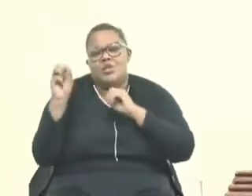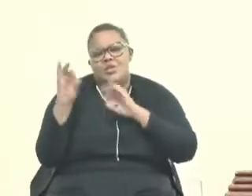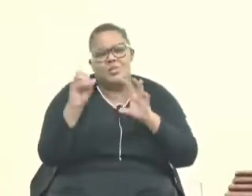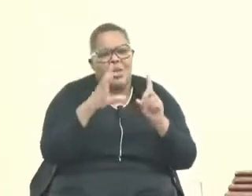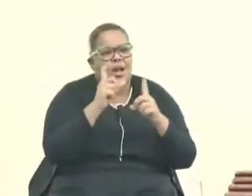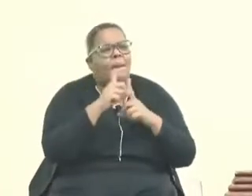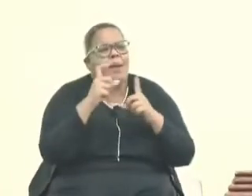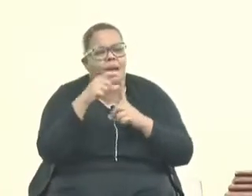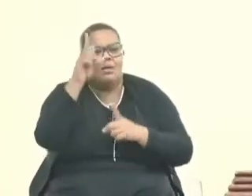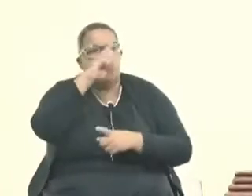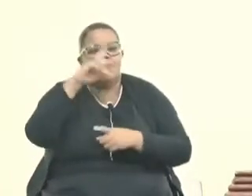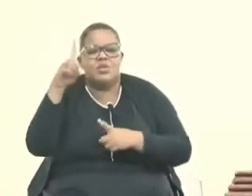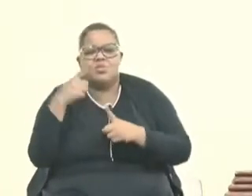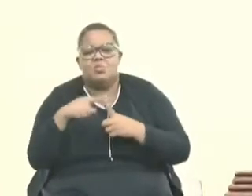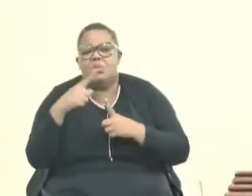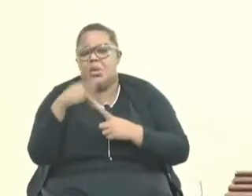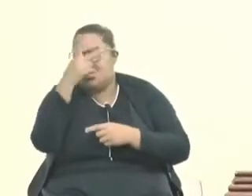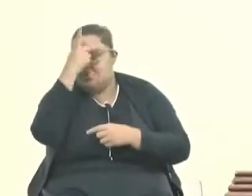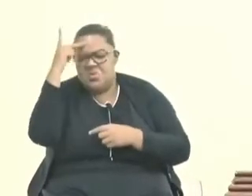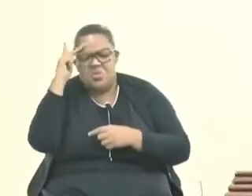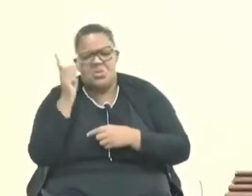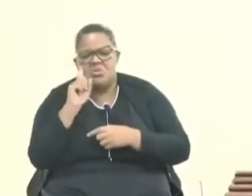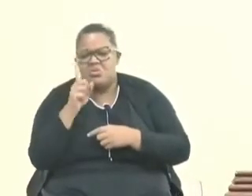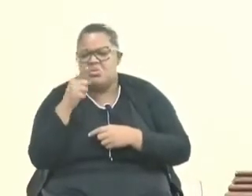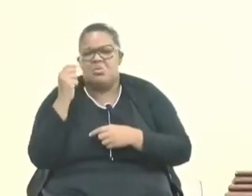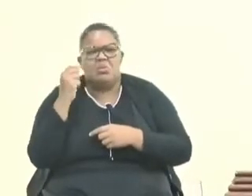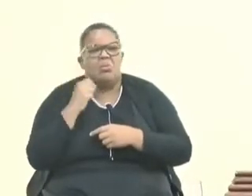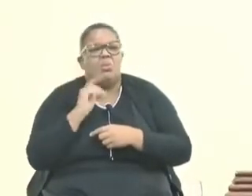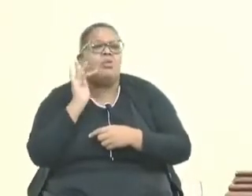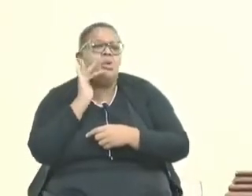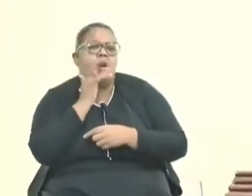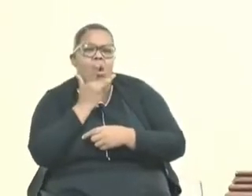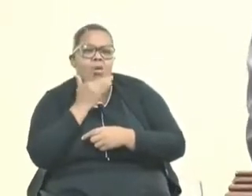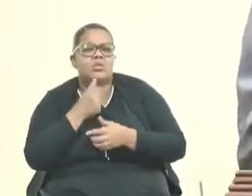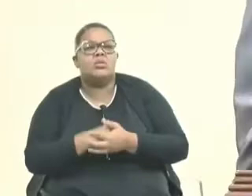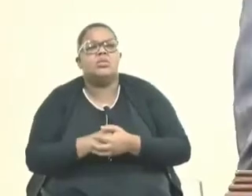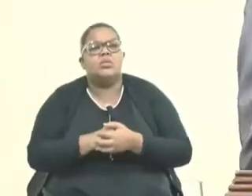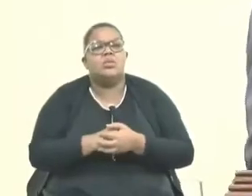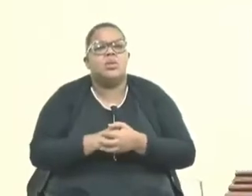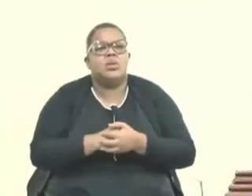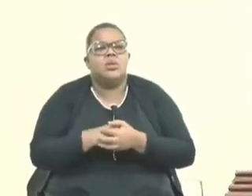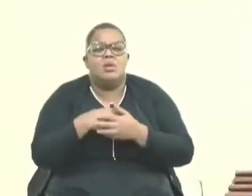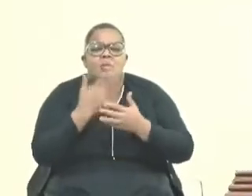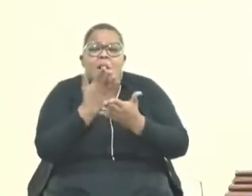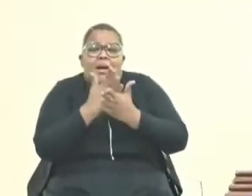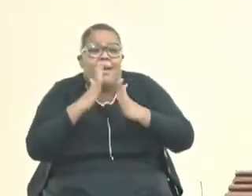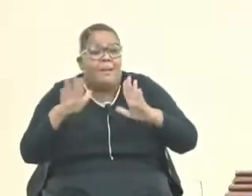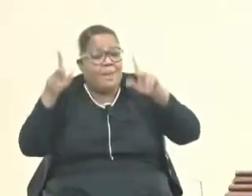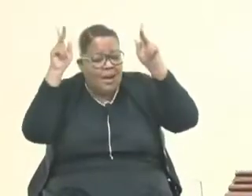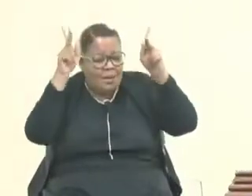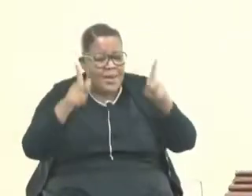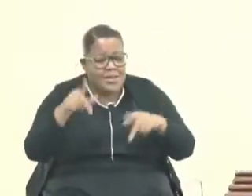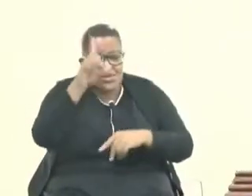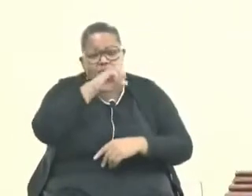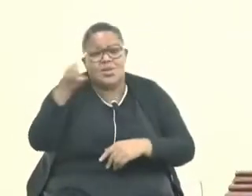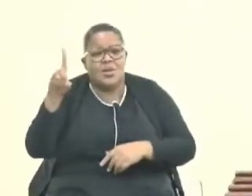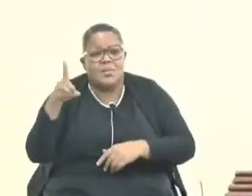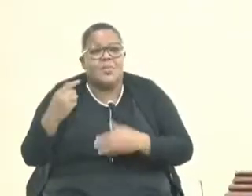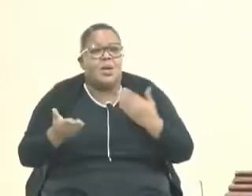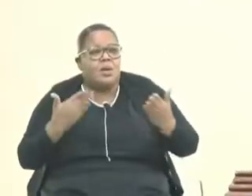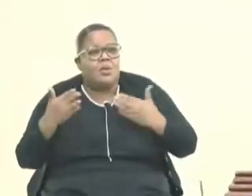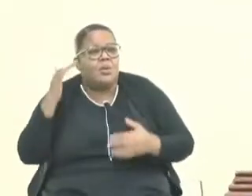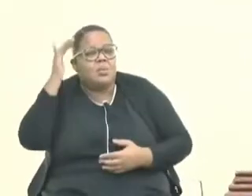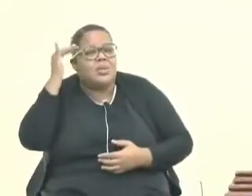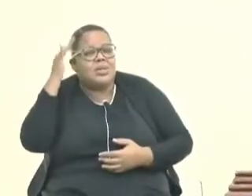de Deus porque as pessoas não gostam nós vamos responder dentro de Deus e quando a gente pensar que tá tudo bem que Deus está na